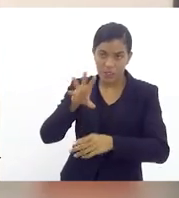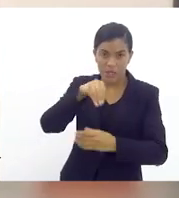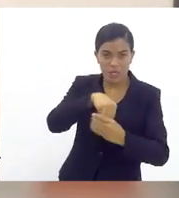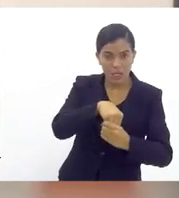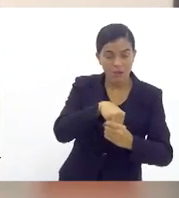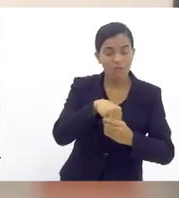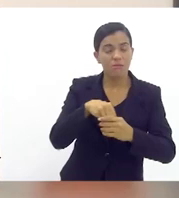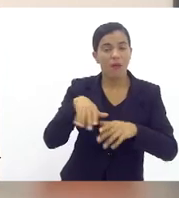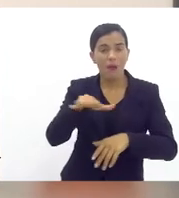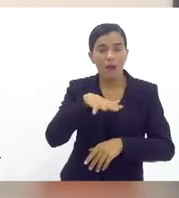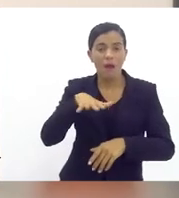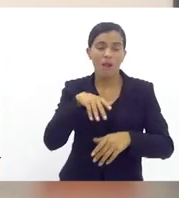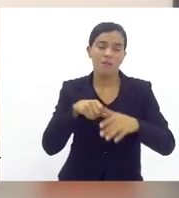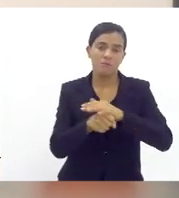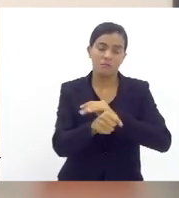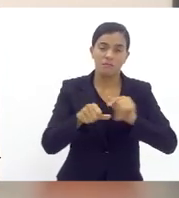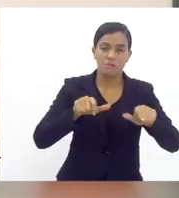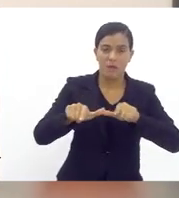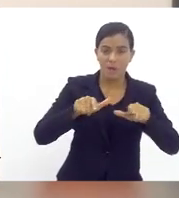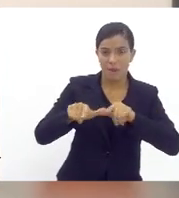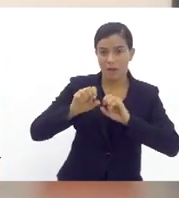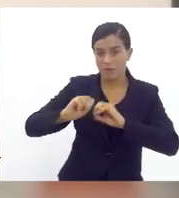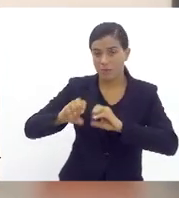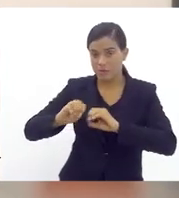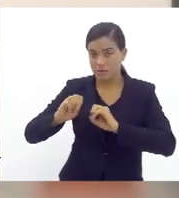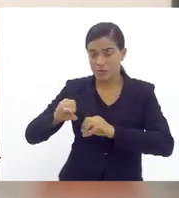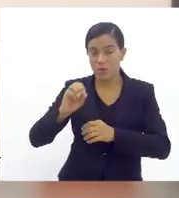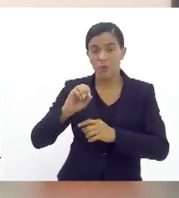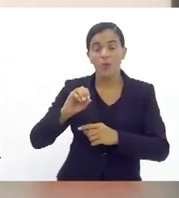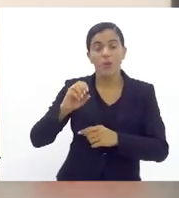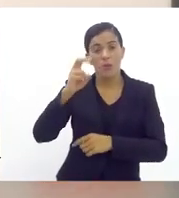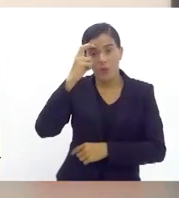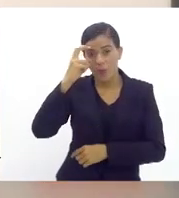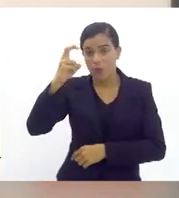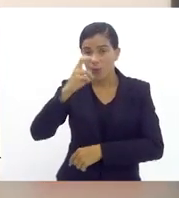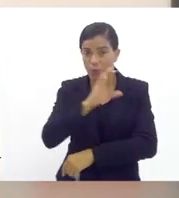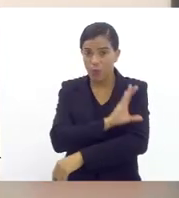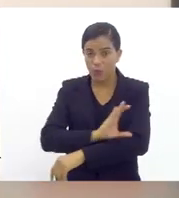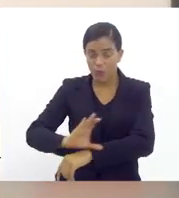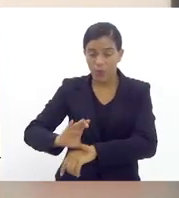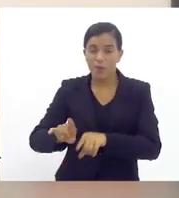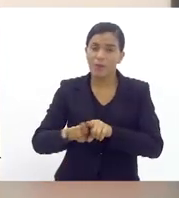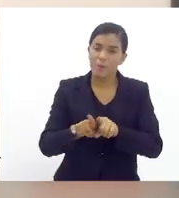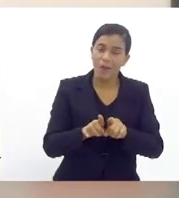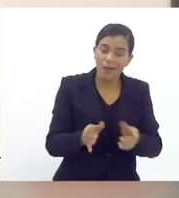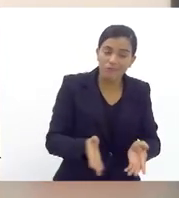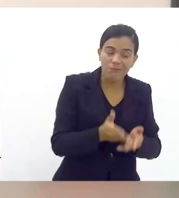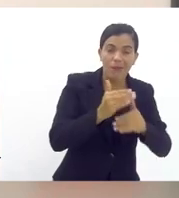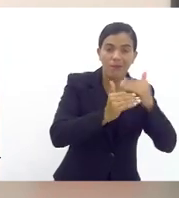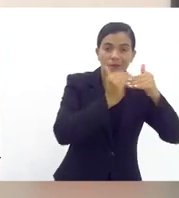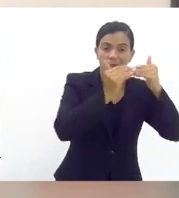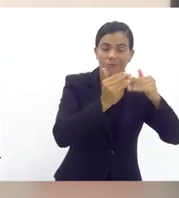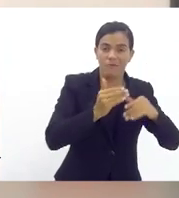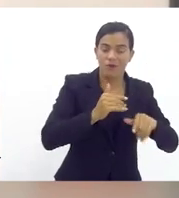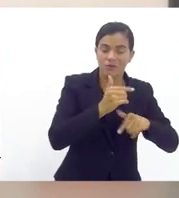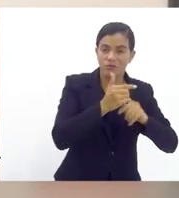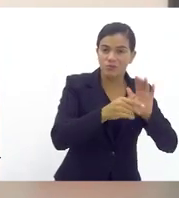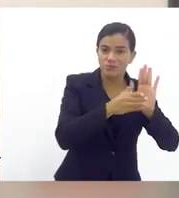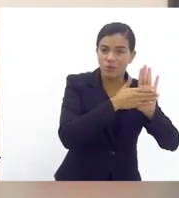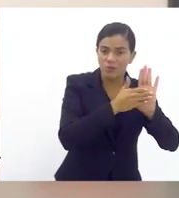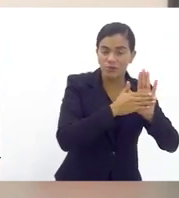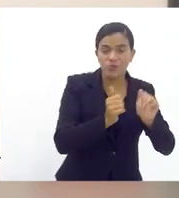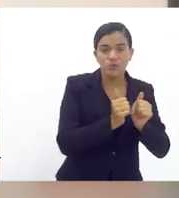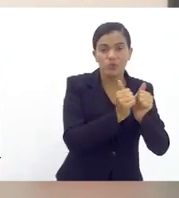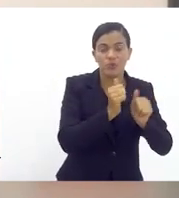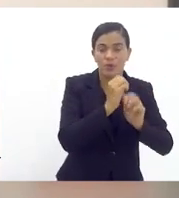área de empregabilidade, de educação e cultura. E também a gente desenvolve um projeto junto com as empresas, né?